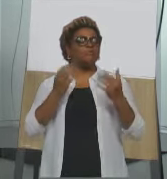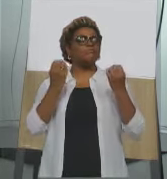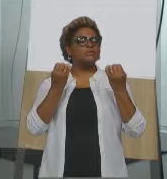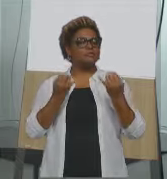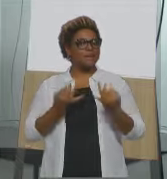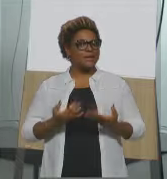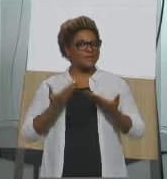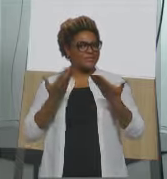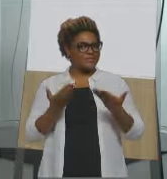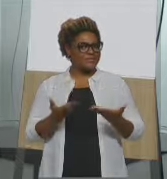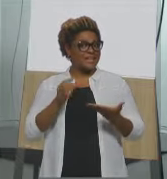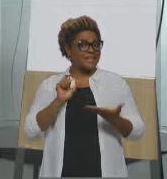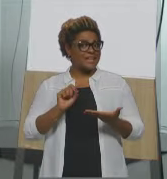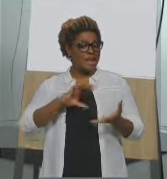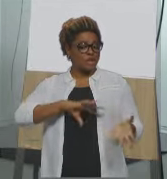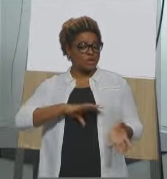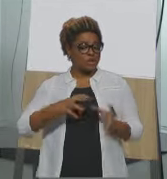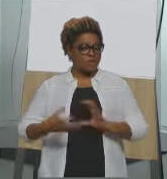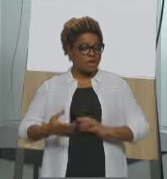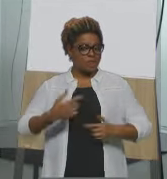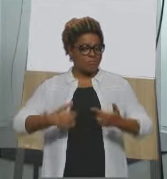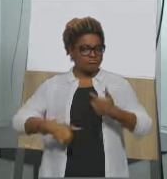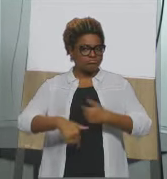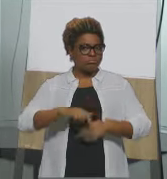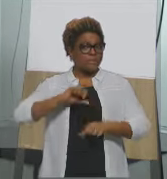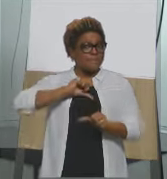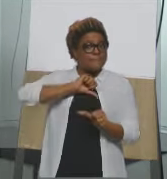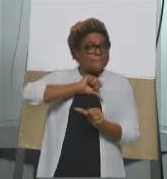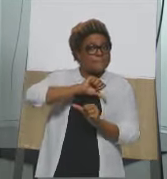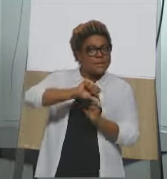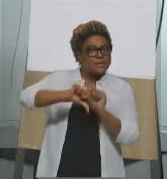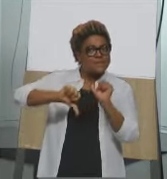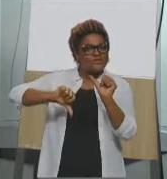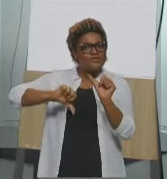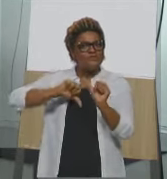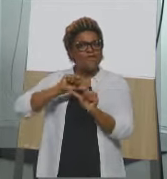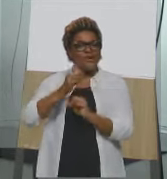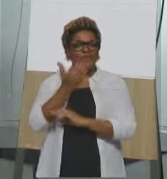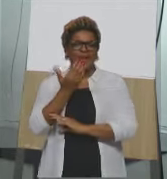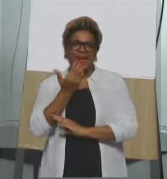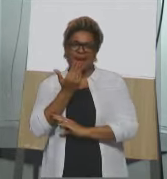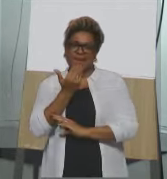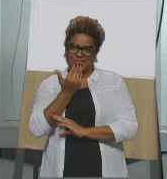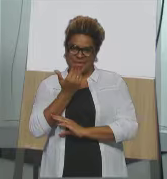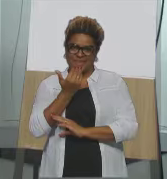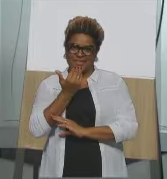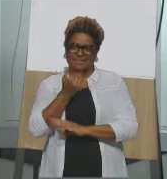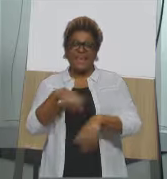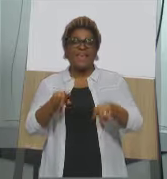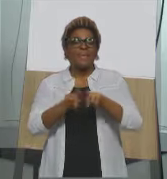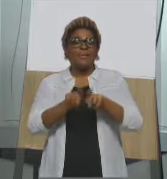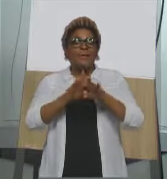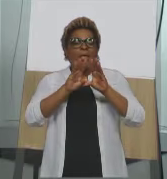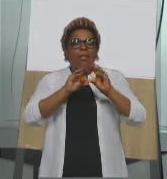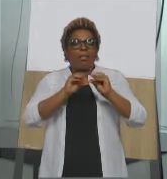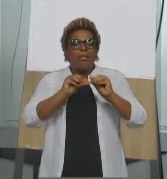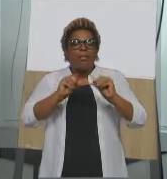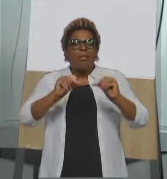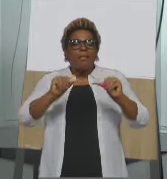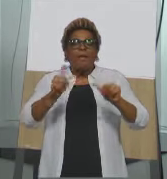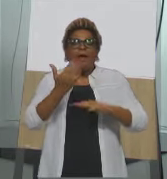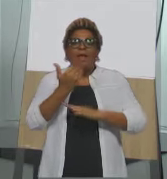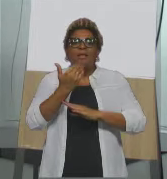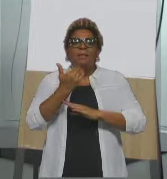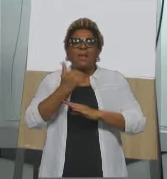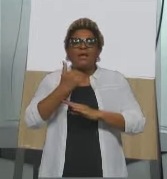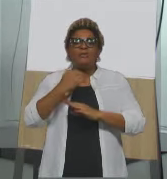vocês que a digestão, ela transforma os alimentos e ela decompõe esses alimentos aí em